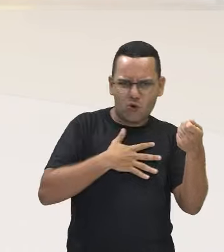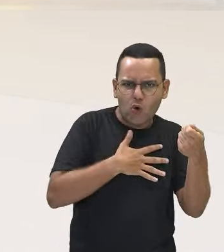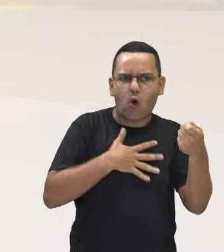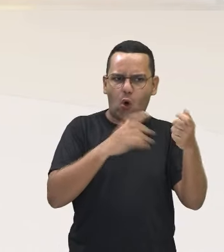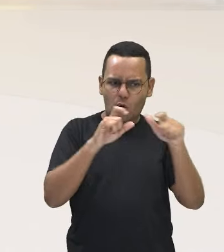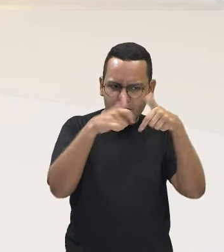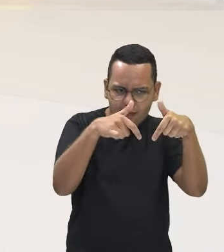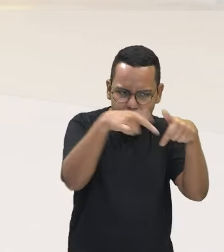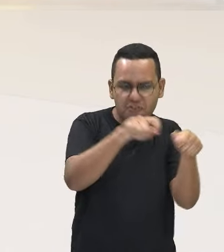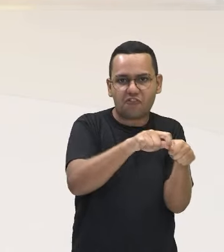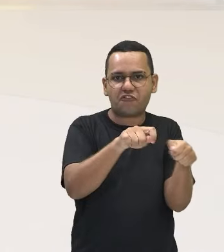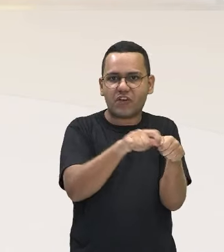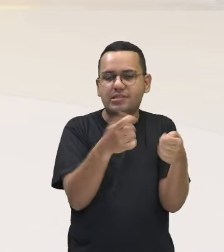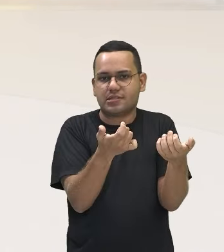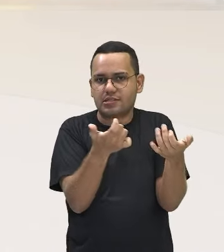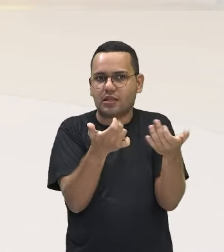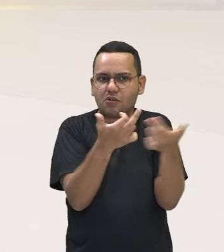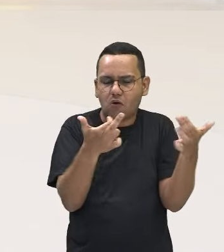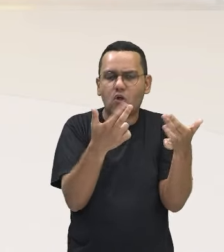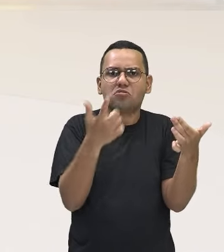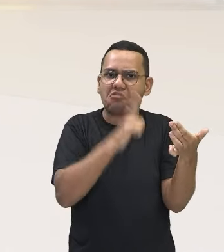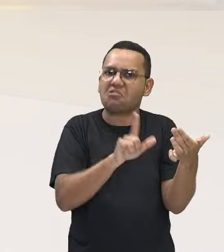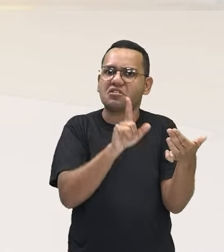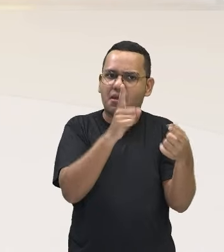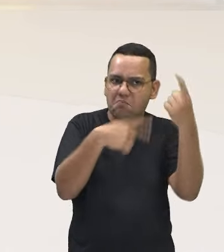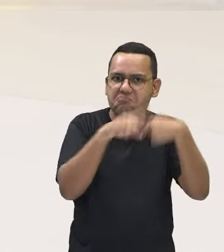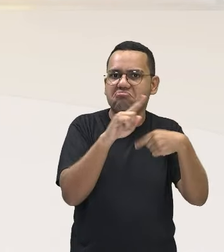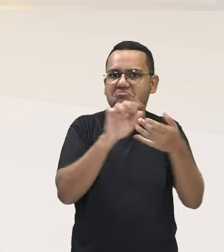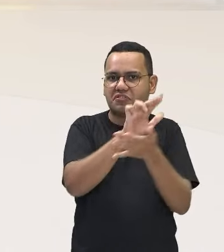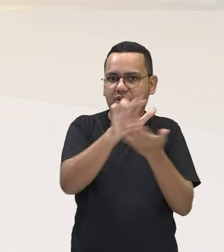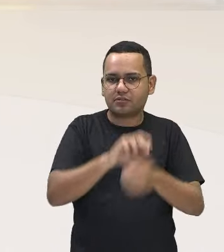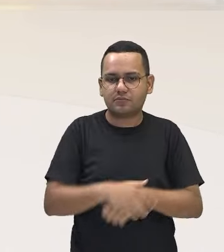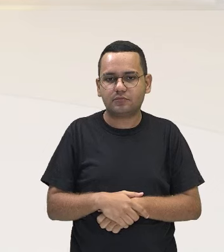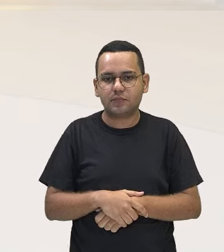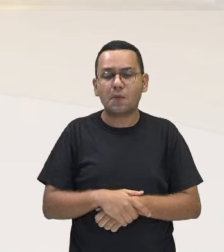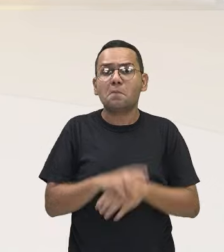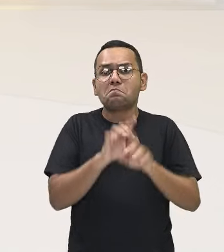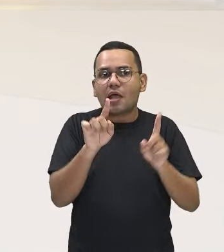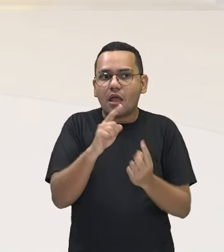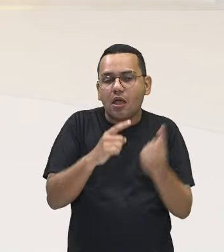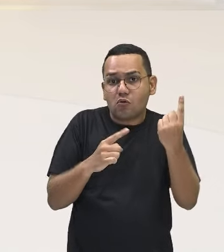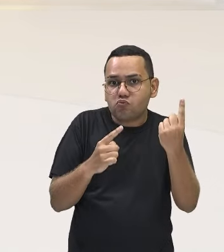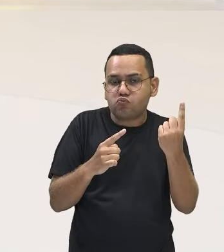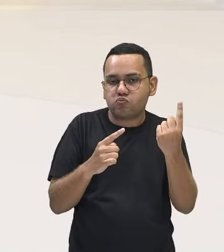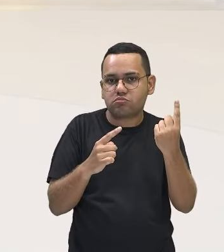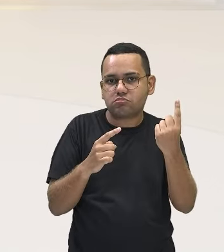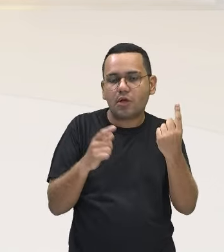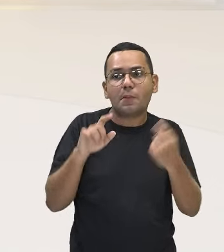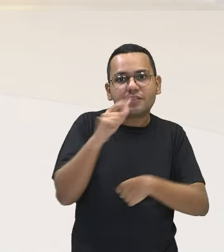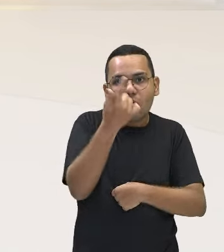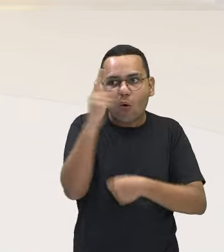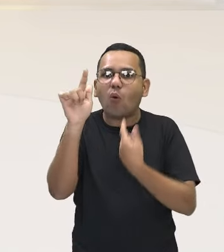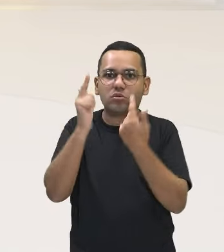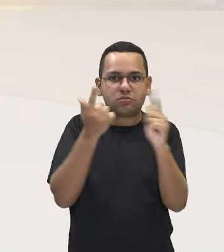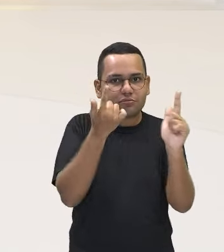é um dos, né? Porque existem várias outras pessoas que também tiveram aí